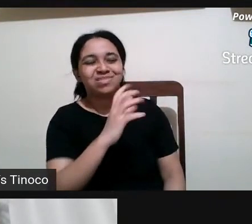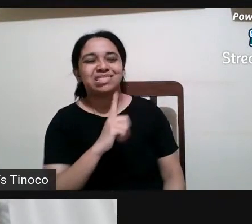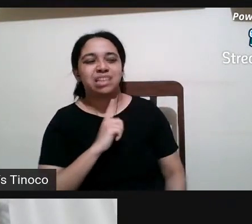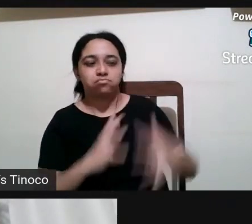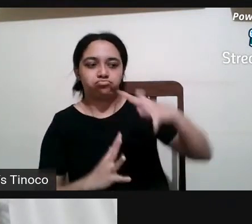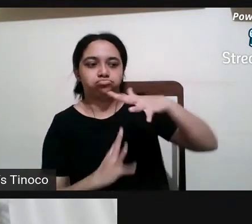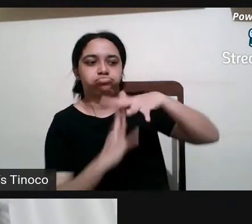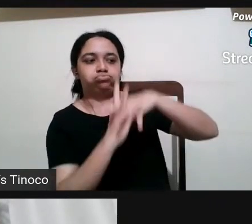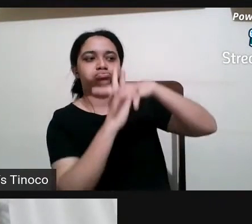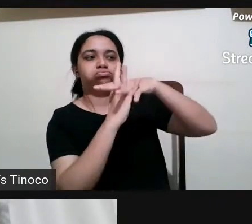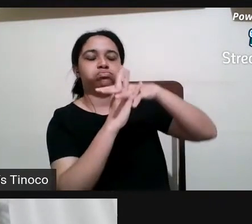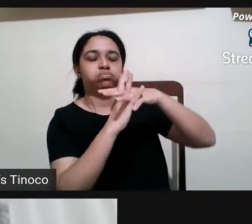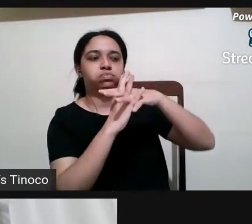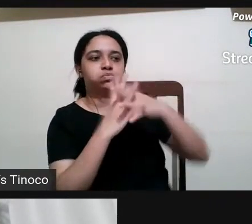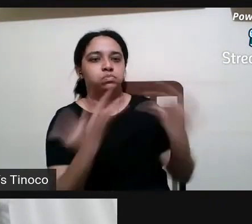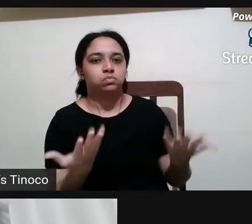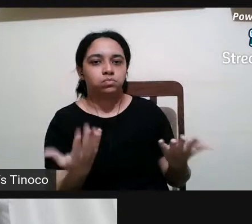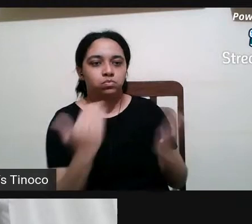Existe algum